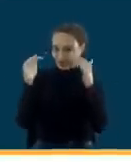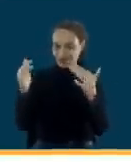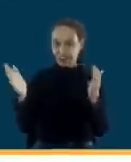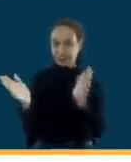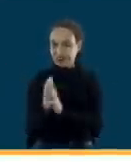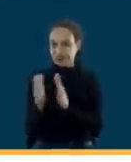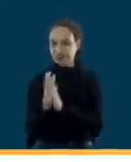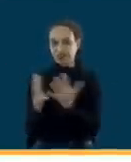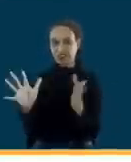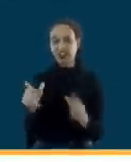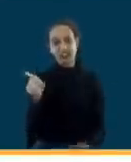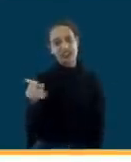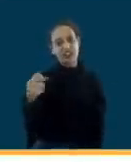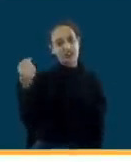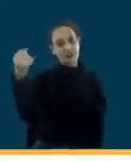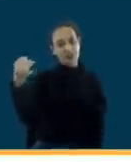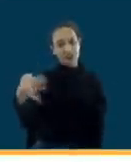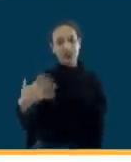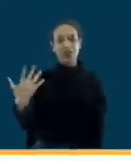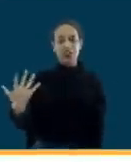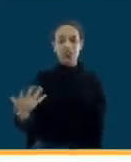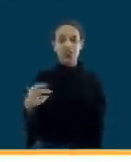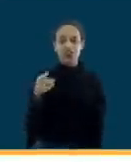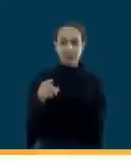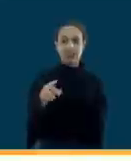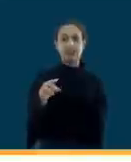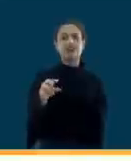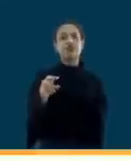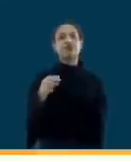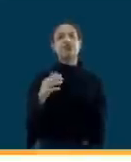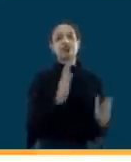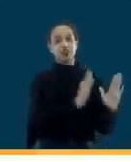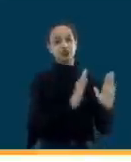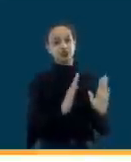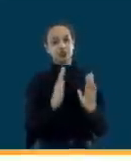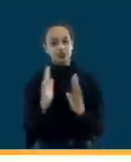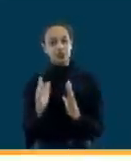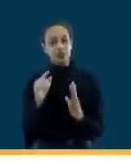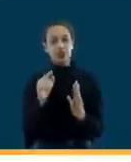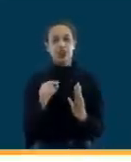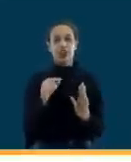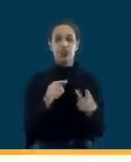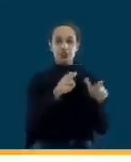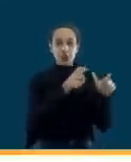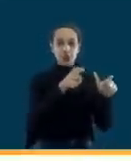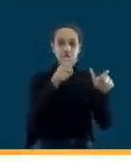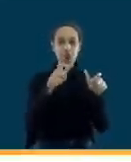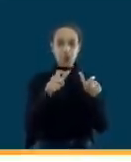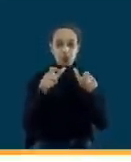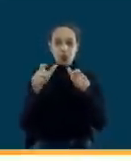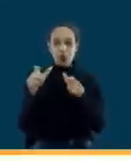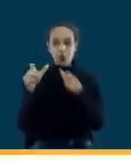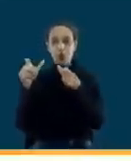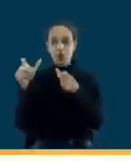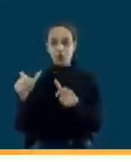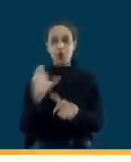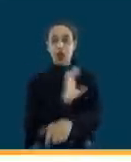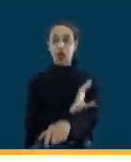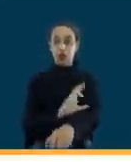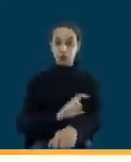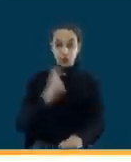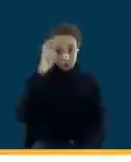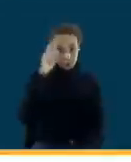da... Você é tributário aí nesse processo com os pontos de cultura na tua formação. Eu